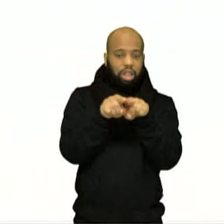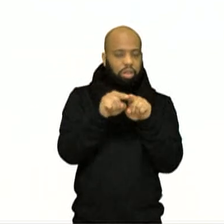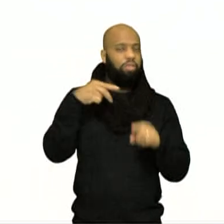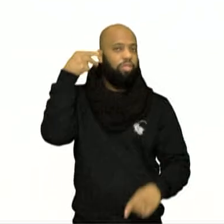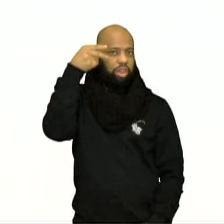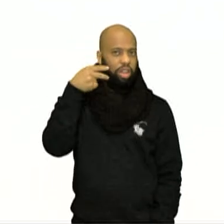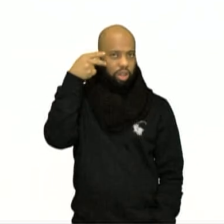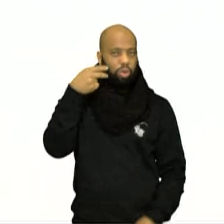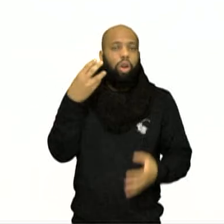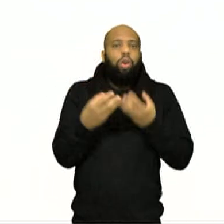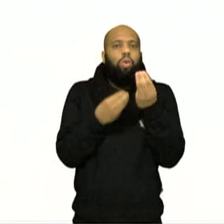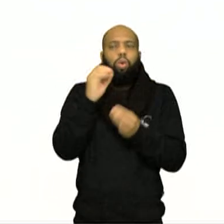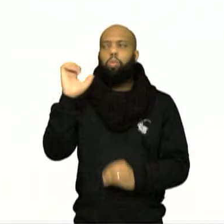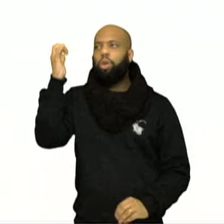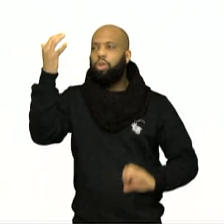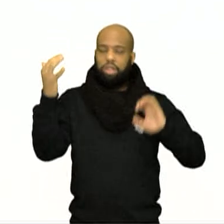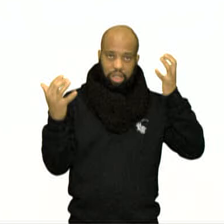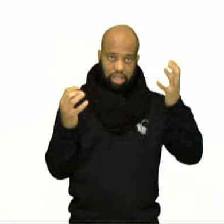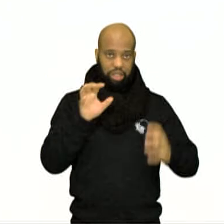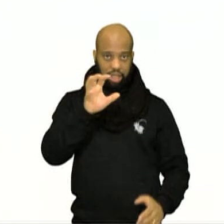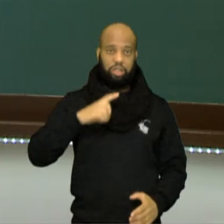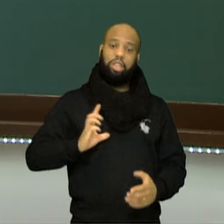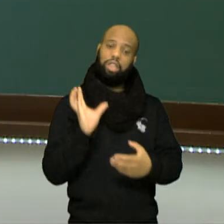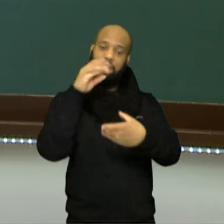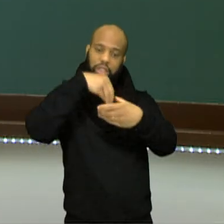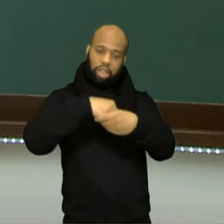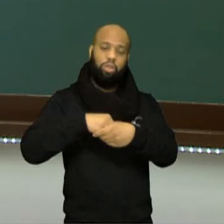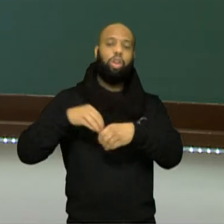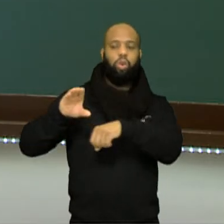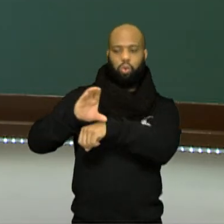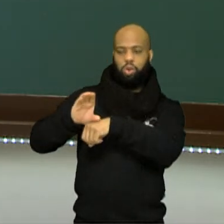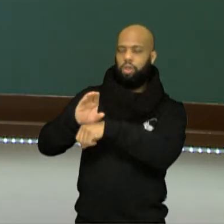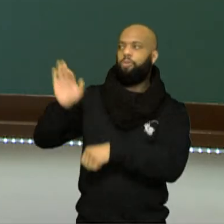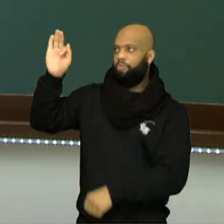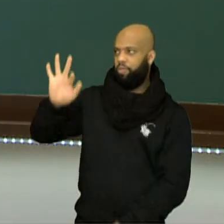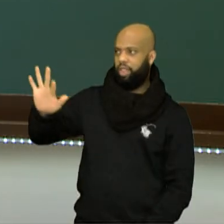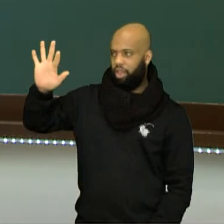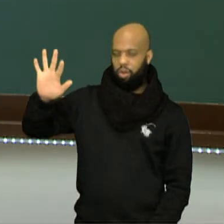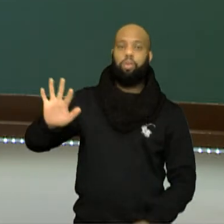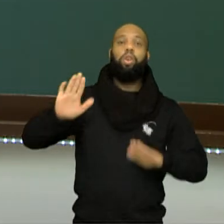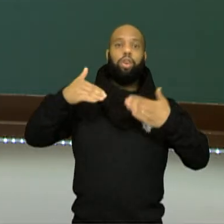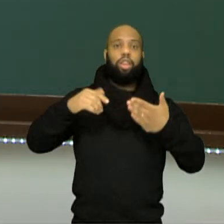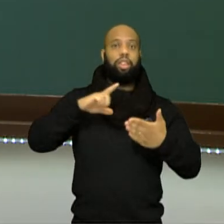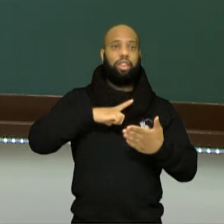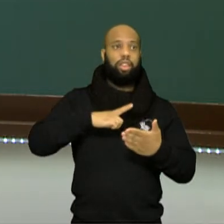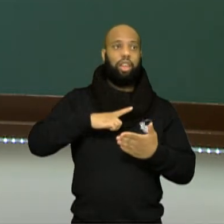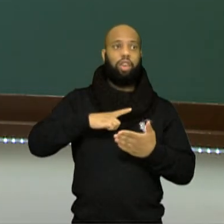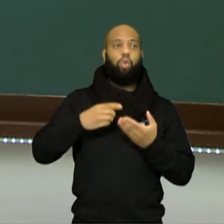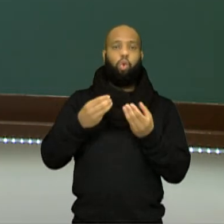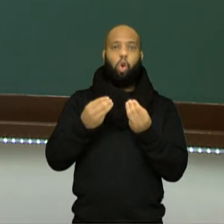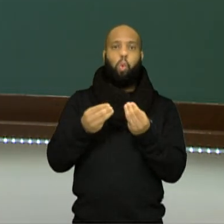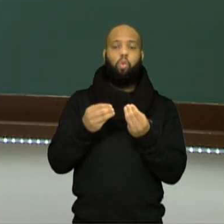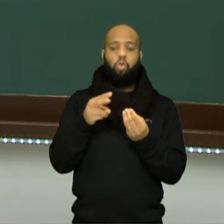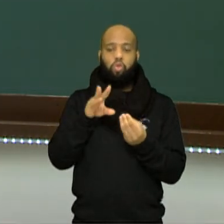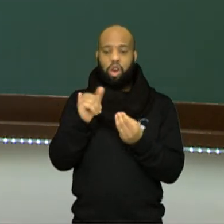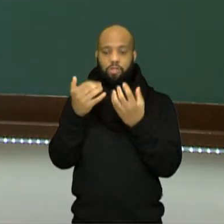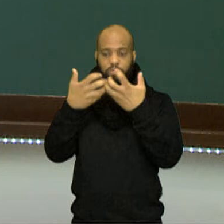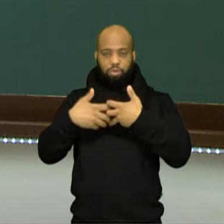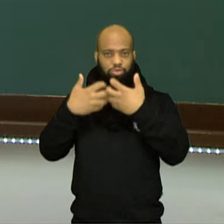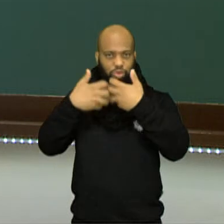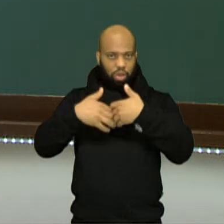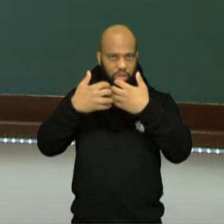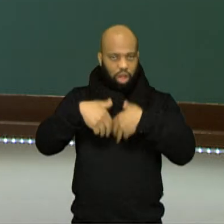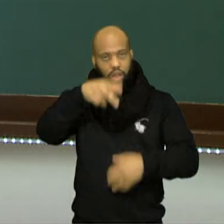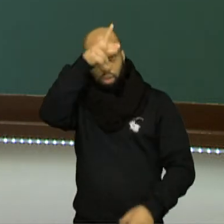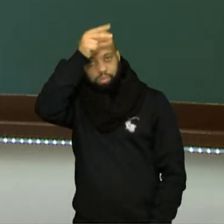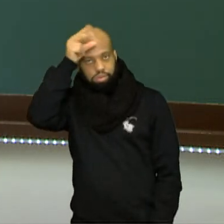constituição, essa composição está lá na Constituição Federal. Os recursos financeiros para o funcionamento do município. Então,